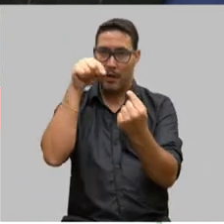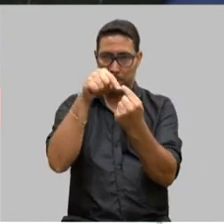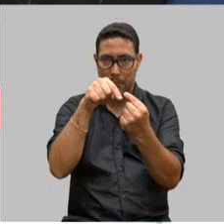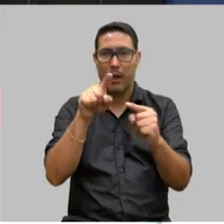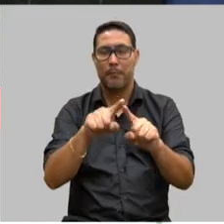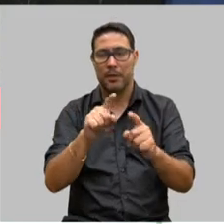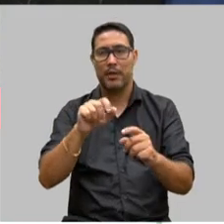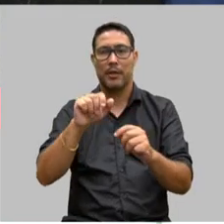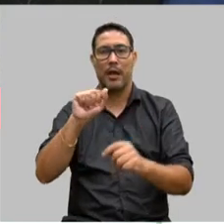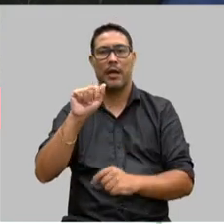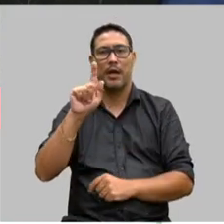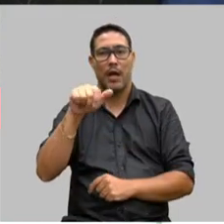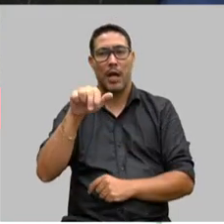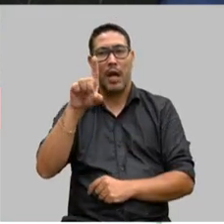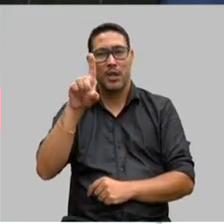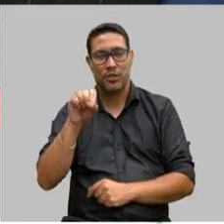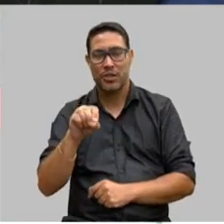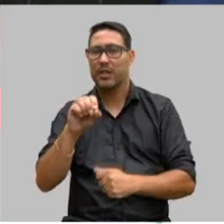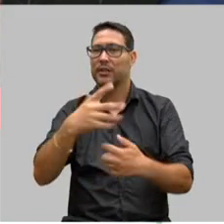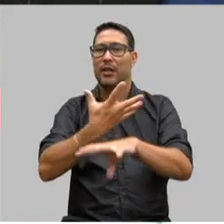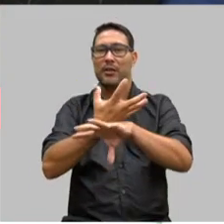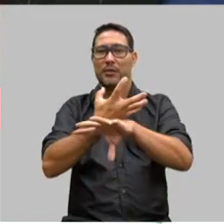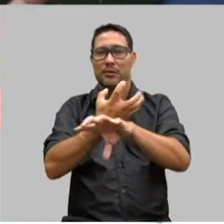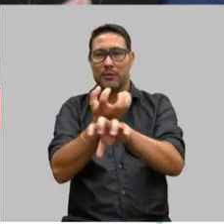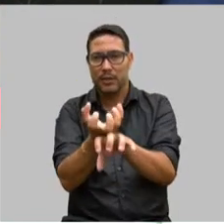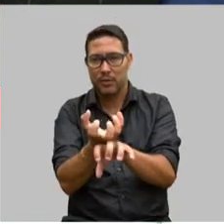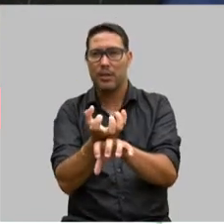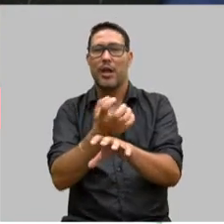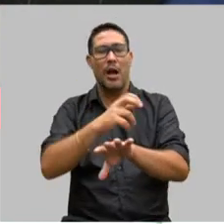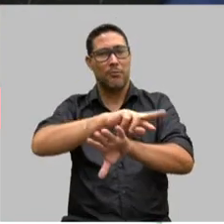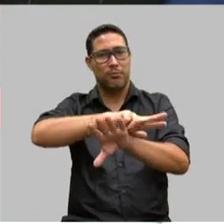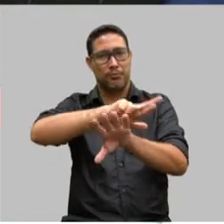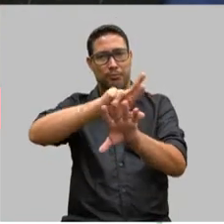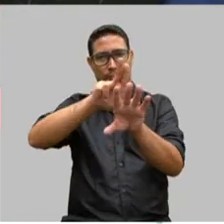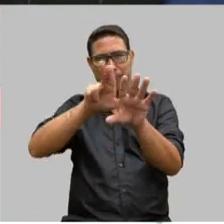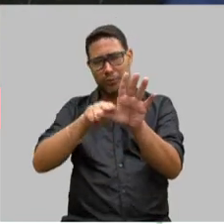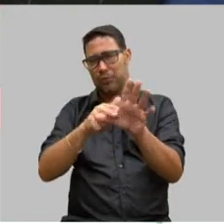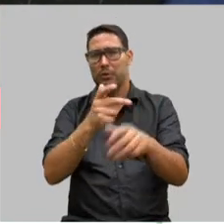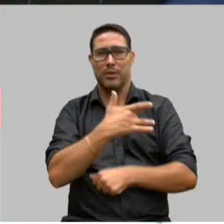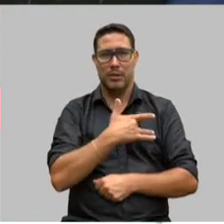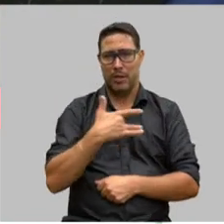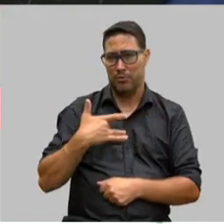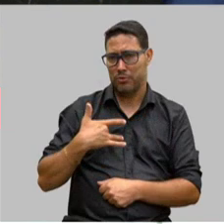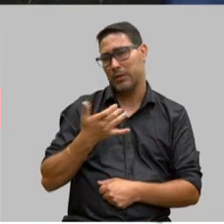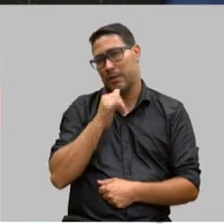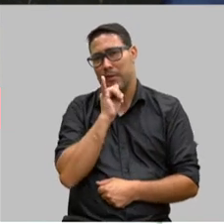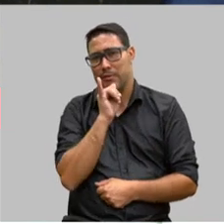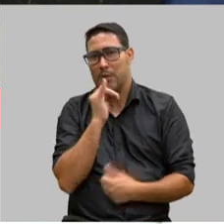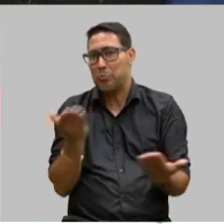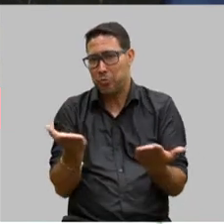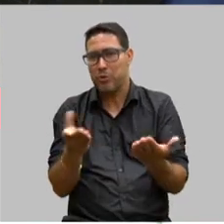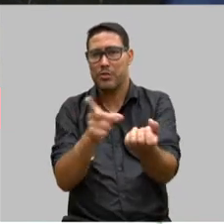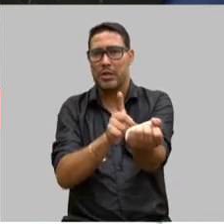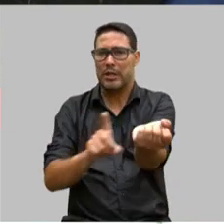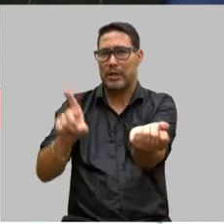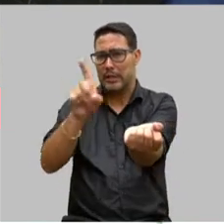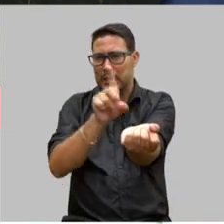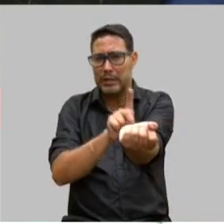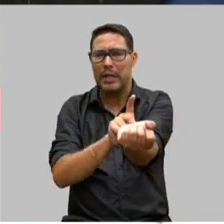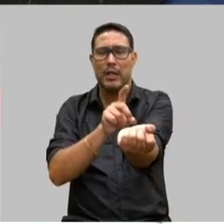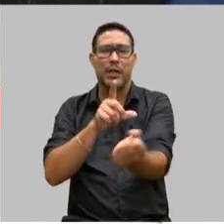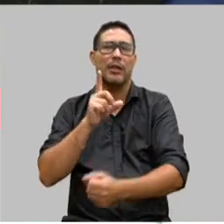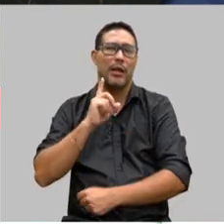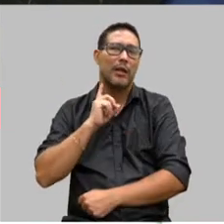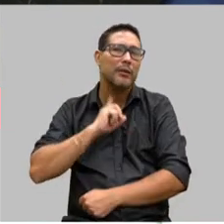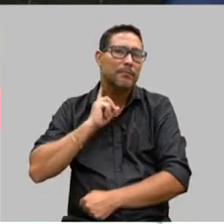agenda intersetorial que impacta na saúde. Nós estamos vivendo agora a questão da dengue, né, presidente, aqui no estado de Minas Gerais.